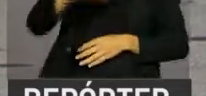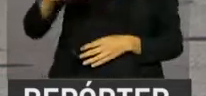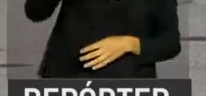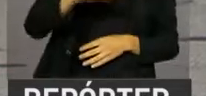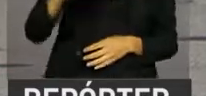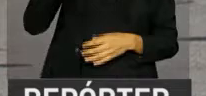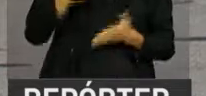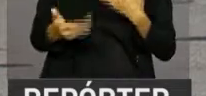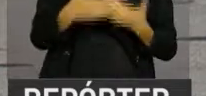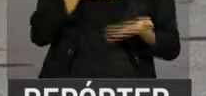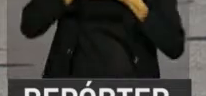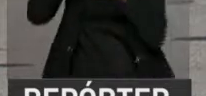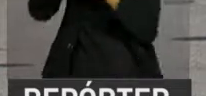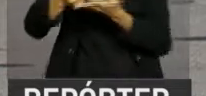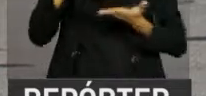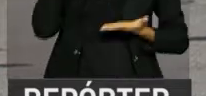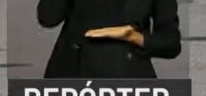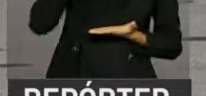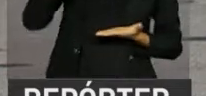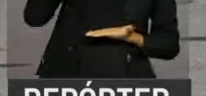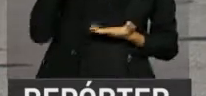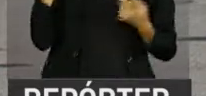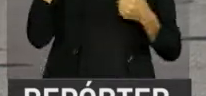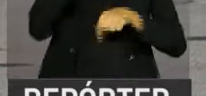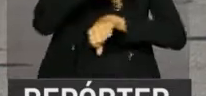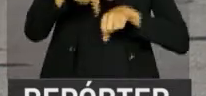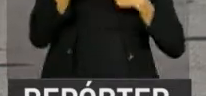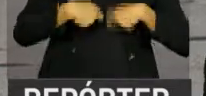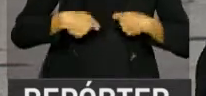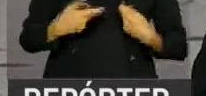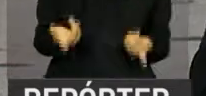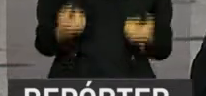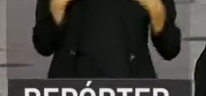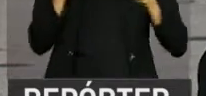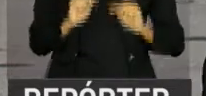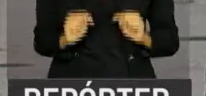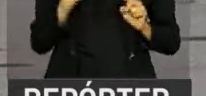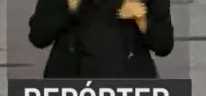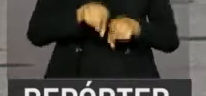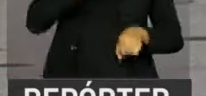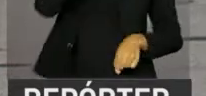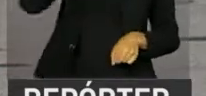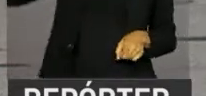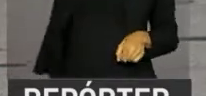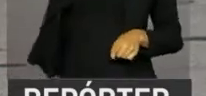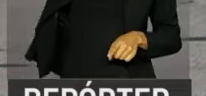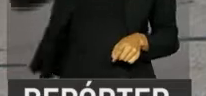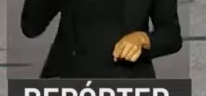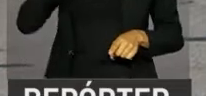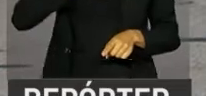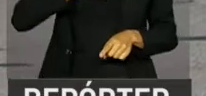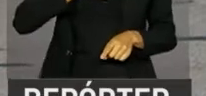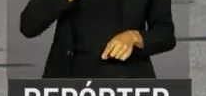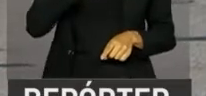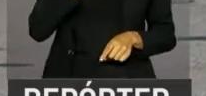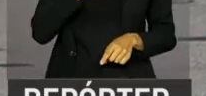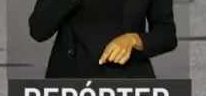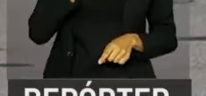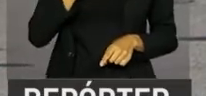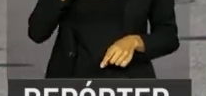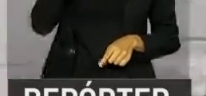apoio no que for necessário o presidente também se manifestou com relação à morte da embaixada 3